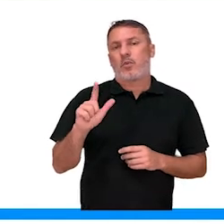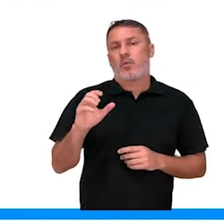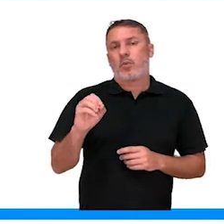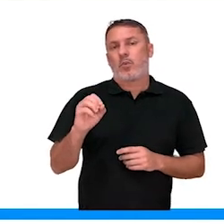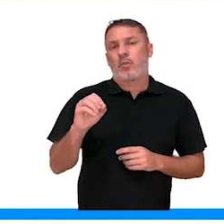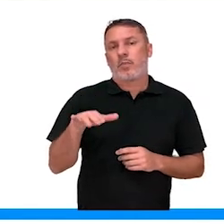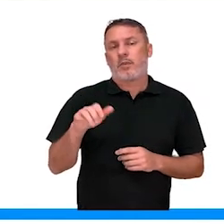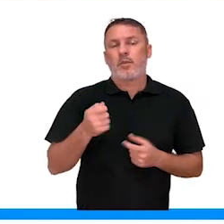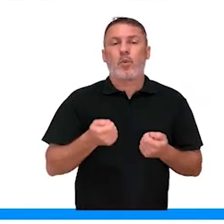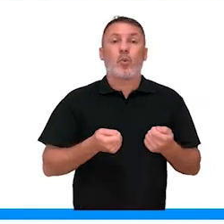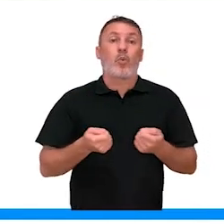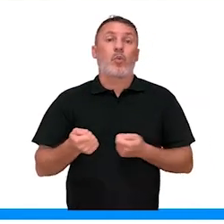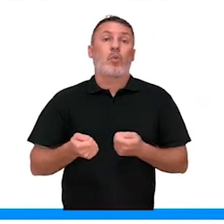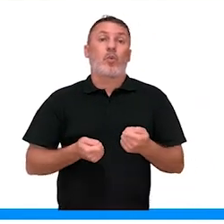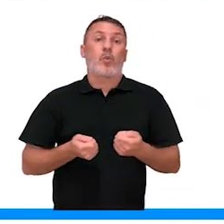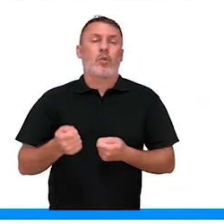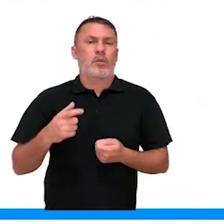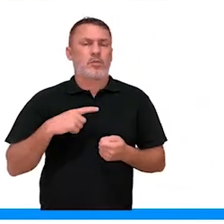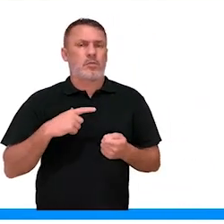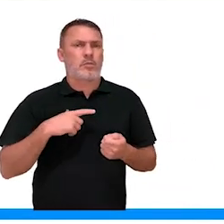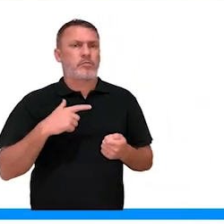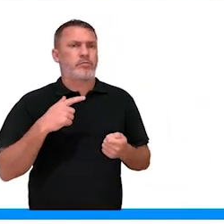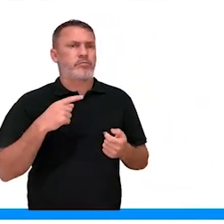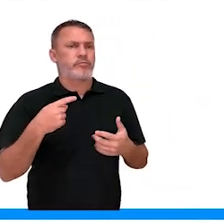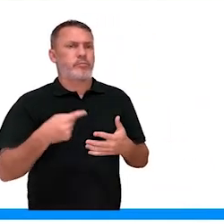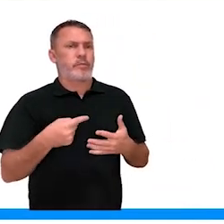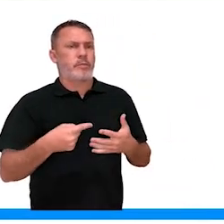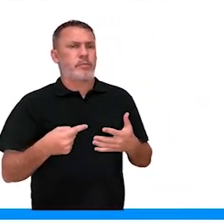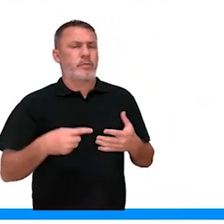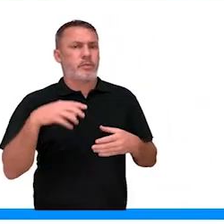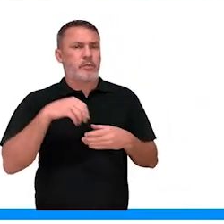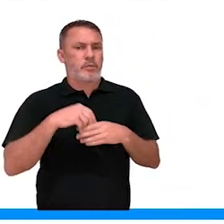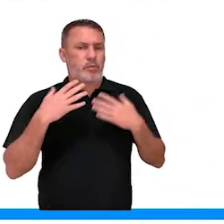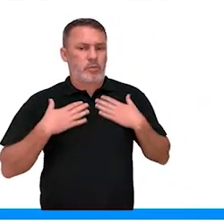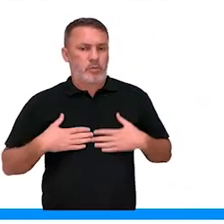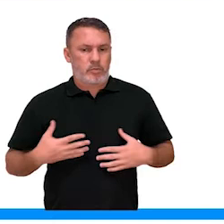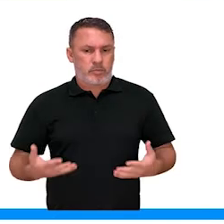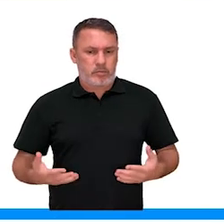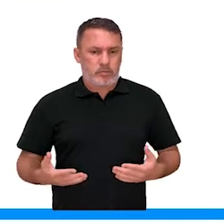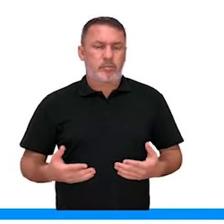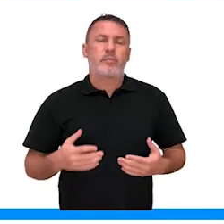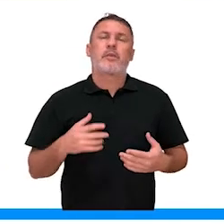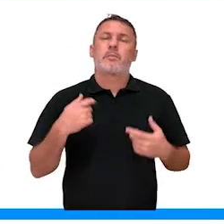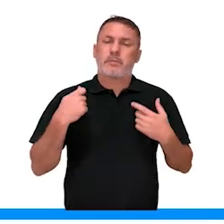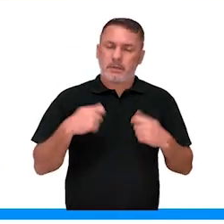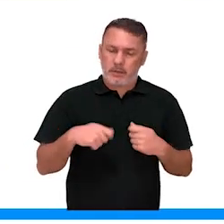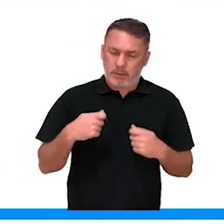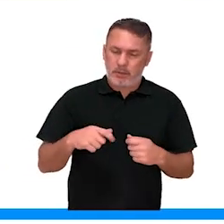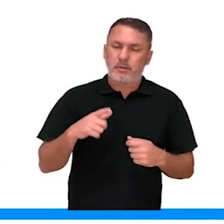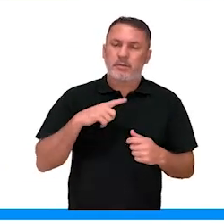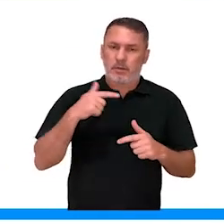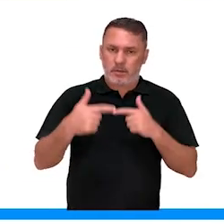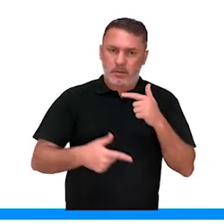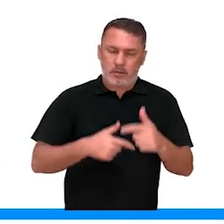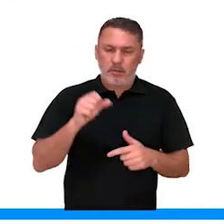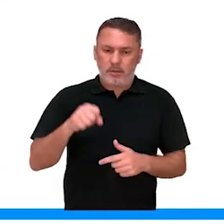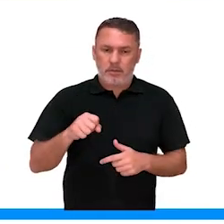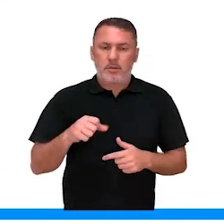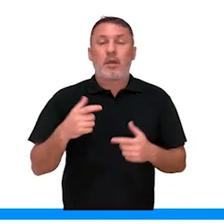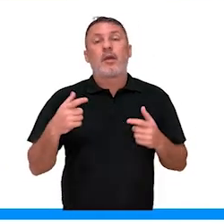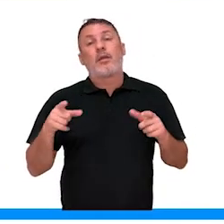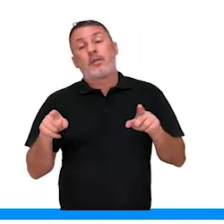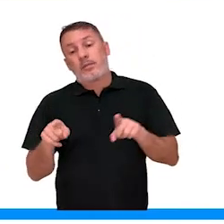As enzimas são reguladoras, elas fazem vários processos no nosso organismo. Então, a gente precisa dele nessa